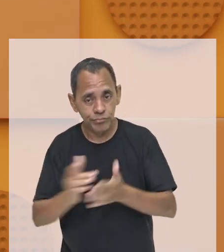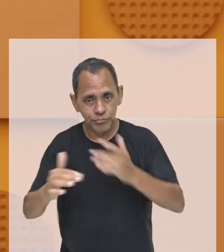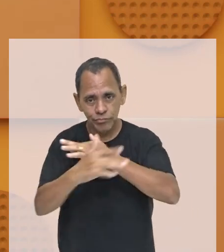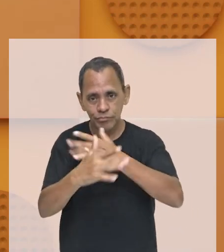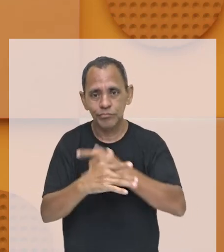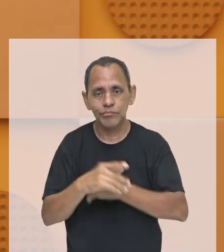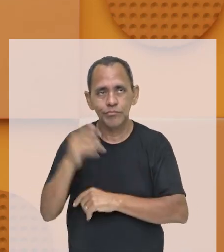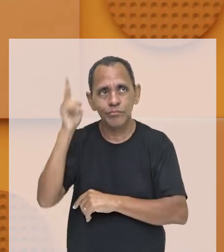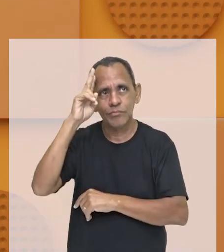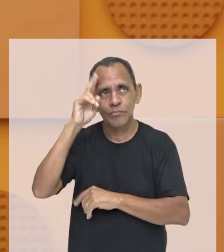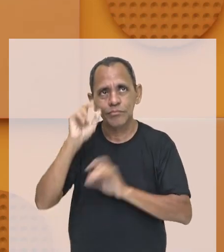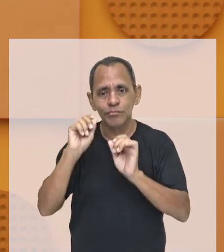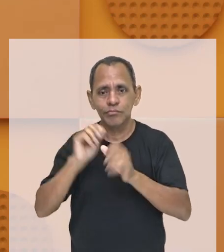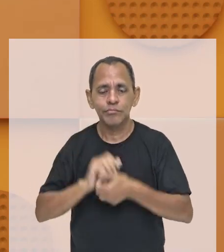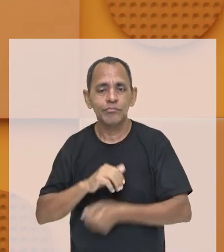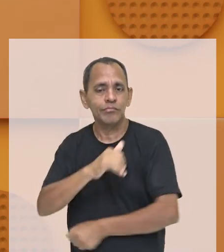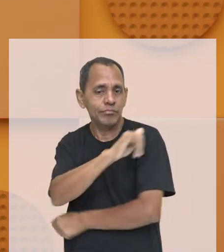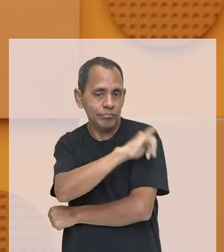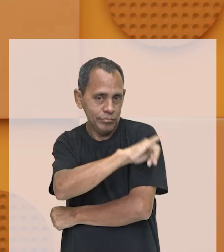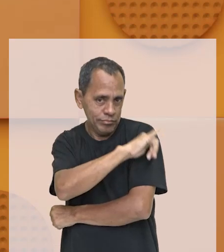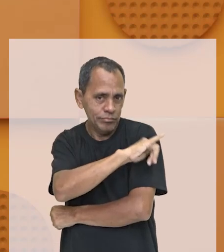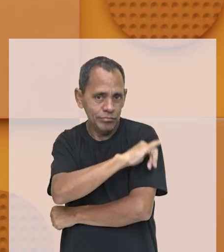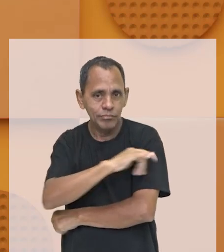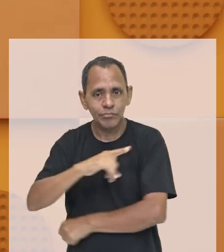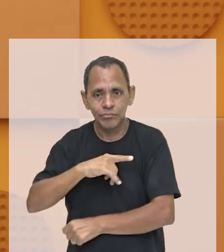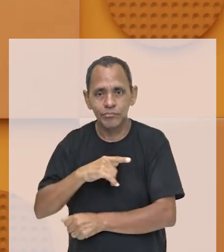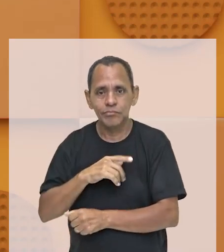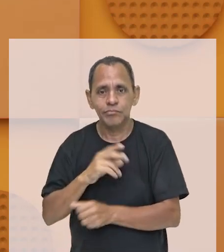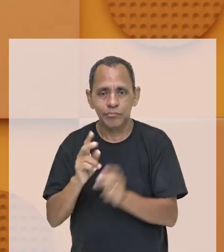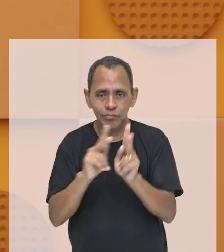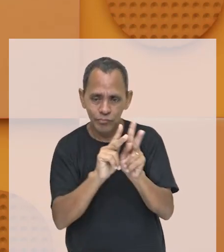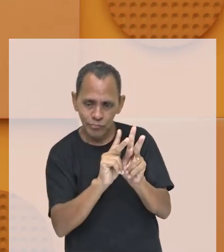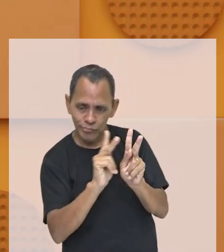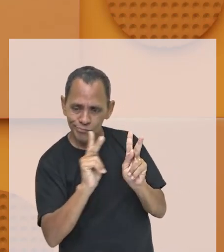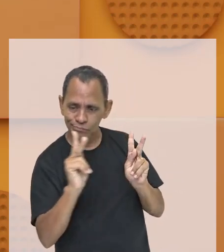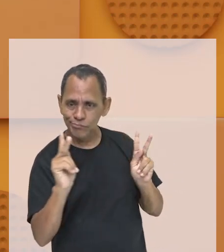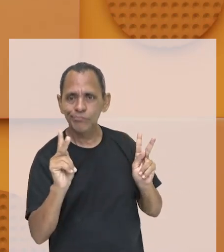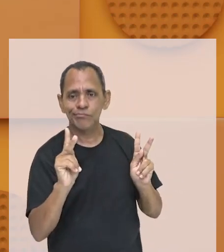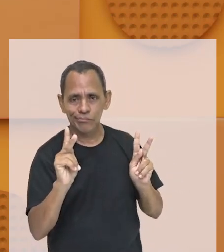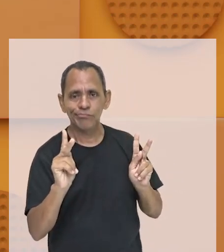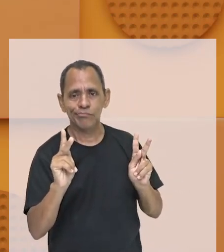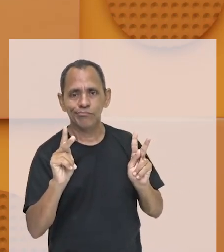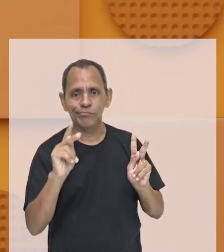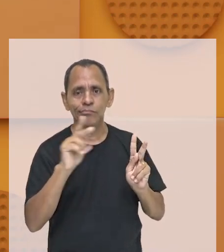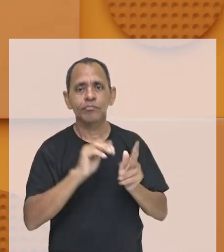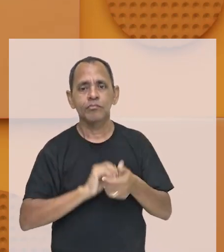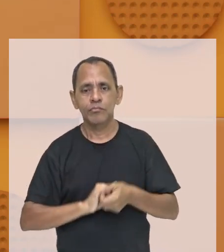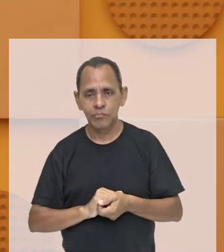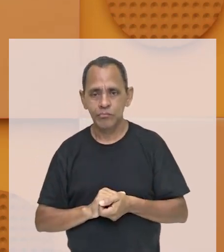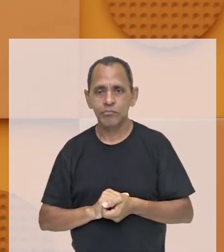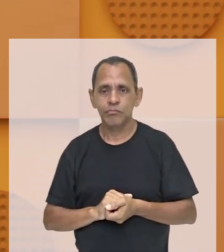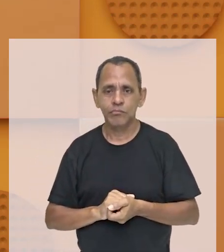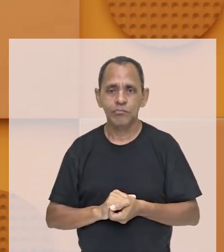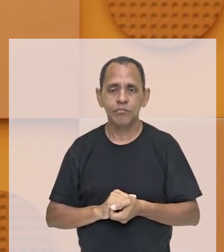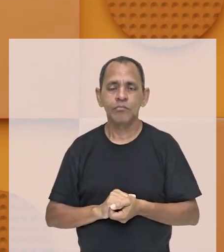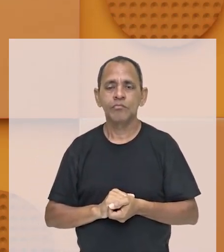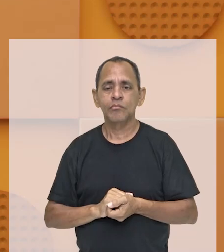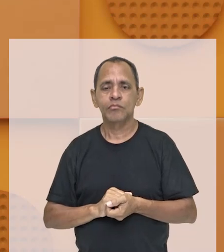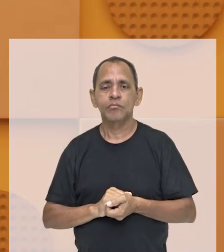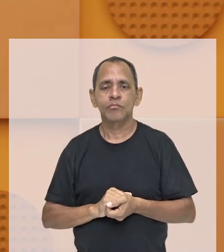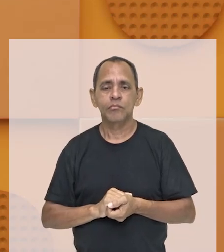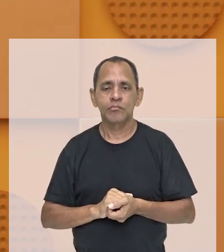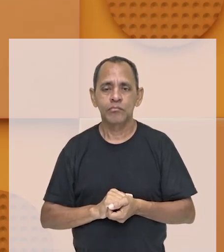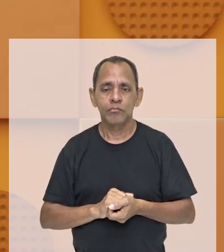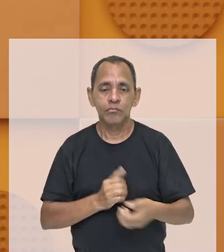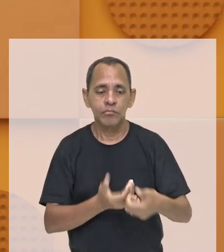Janeiro. Temos ali a ponte Rio-Niterói, né, aquela região. Não é uma cidade dividida. Mas nós temos lá colegas professores, por exemplo, que nos